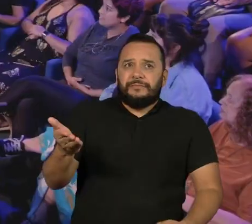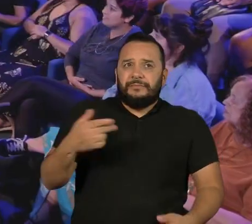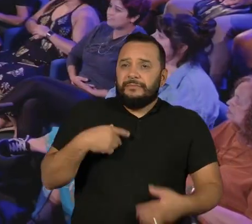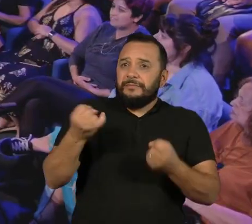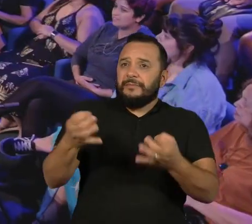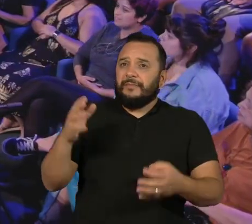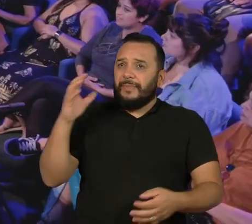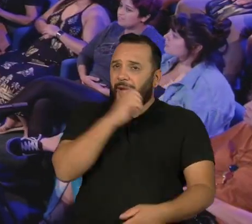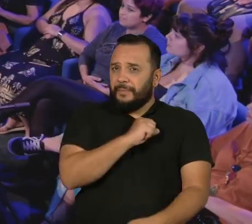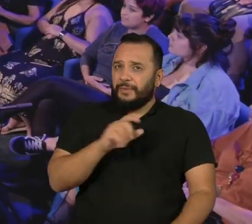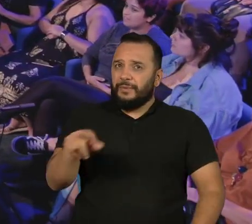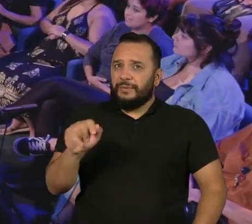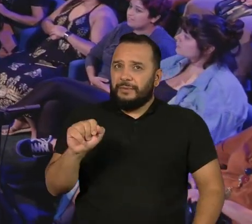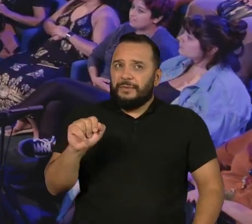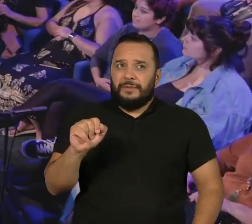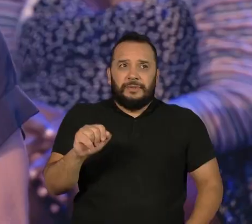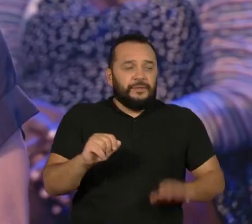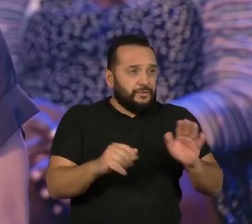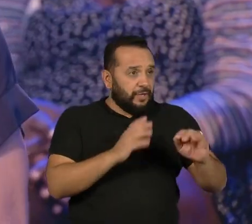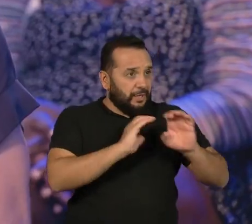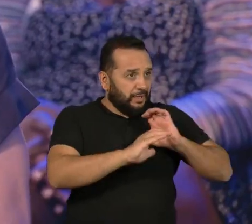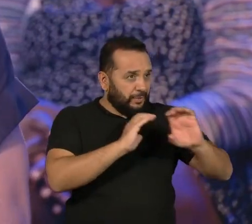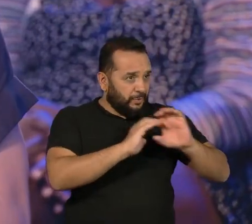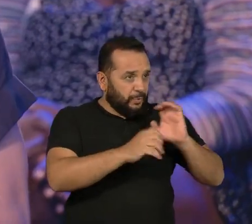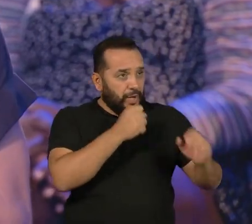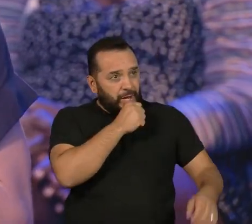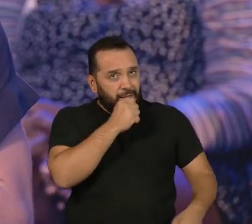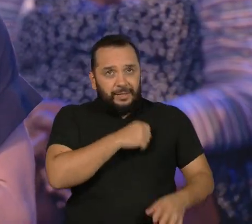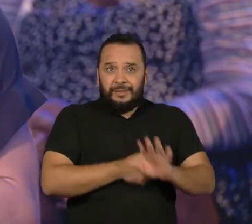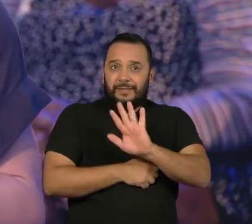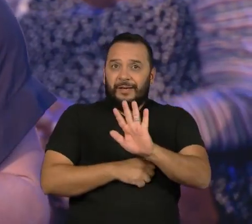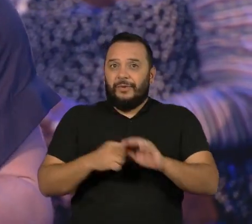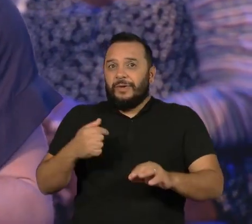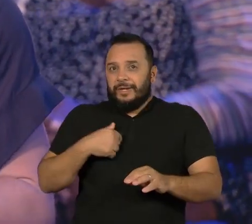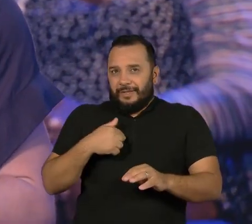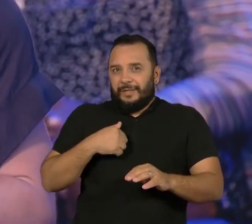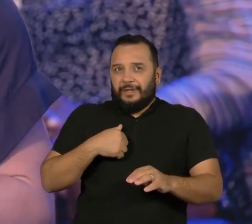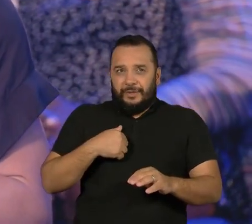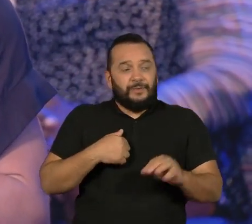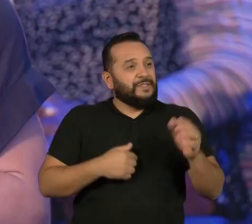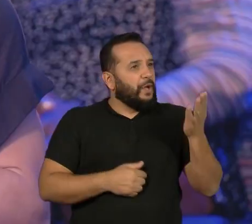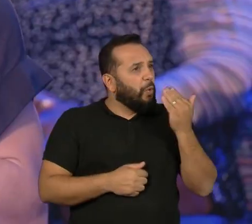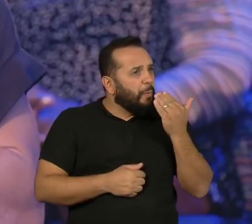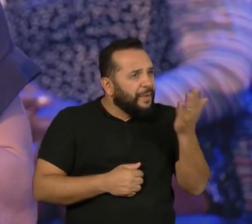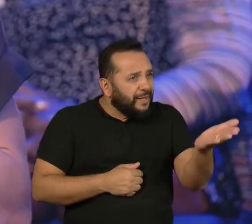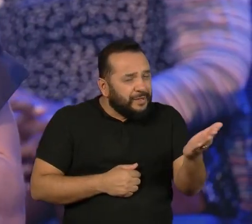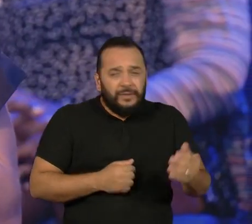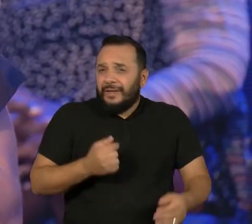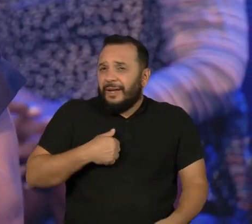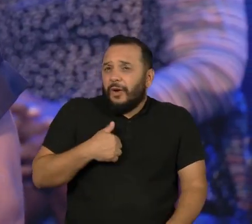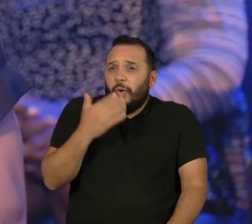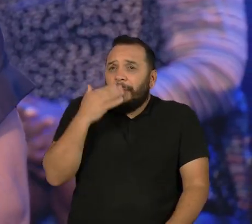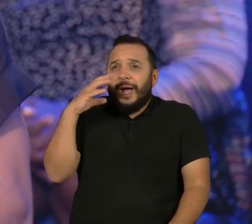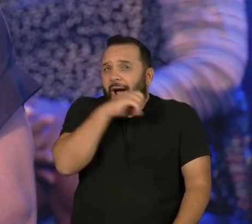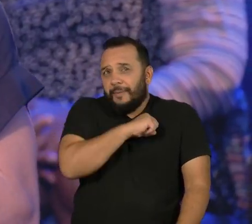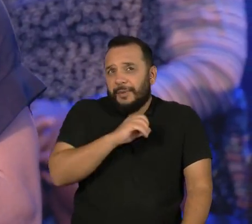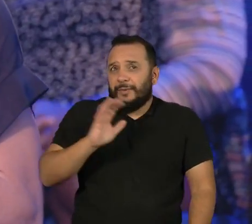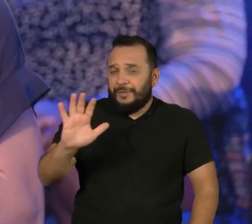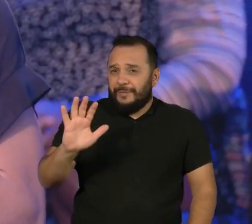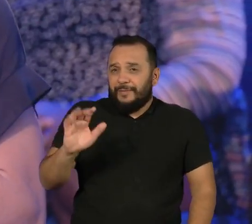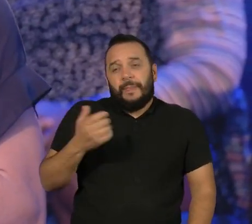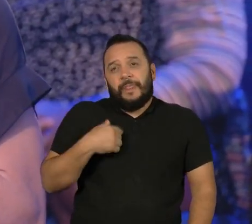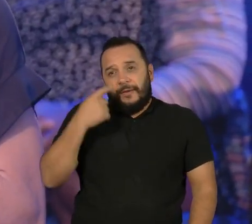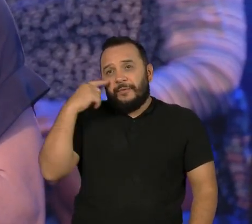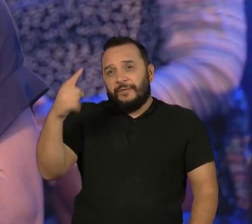aqui rapidinho. Mas você já cantou, né, André? Não, é que eu tava aqui fazendo Você um está lanchinho. comendo, André? Fazendo um lanchinho rapidinho, que eu